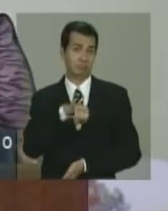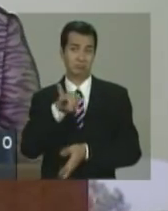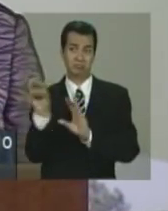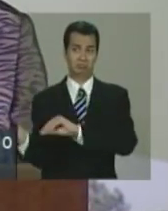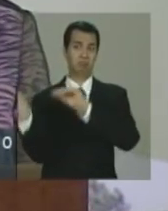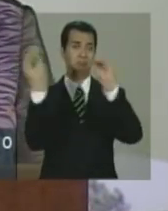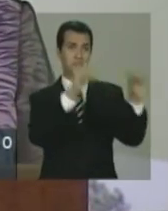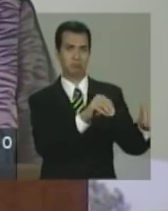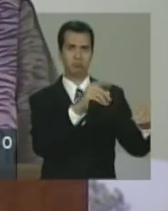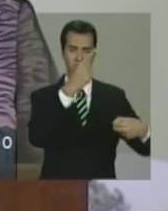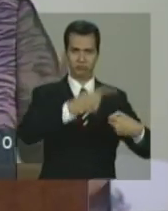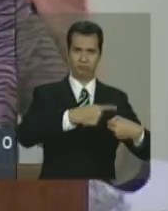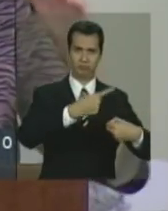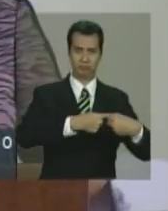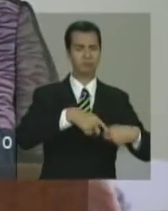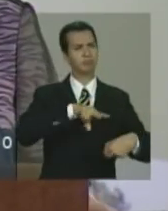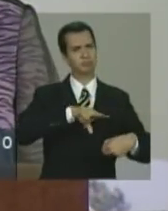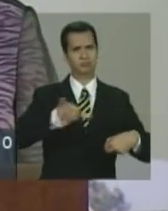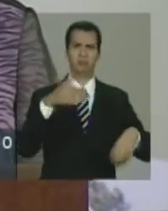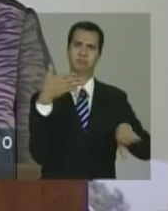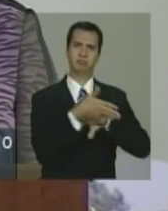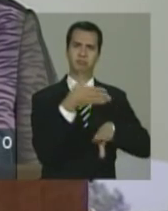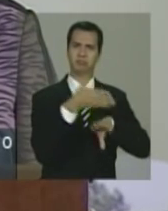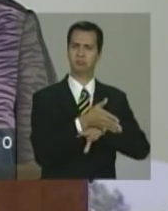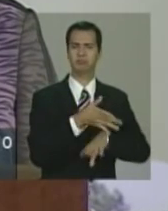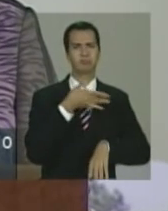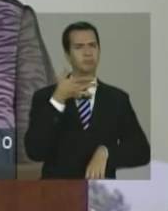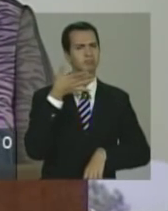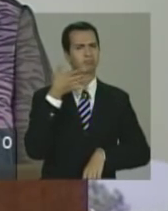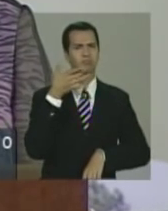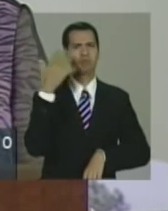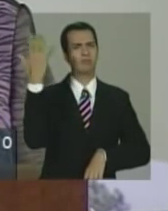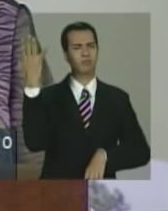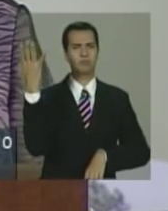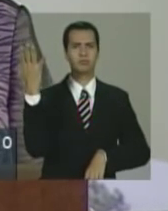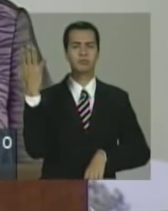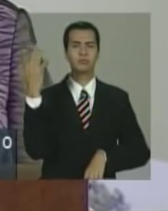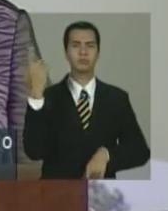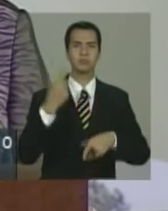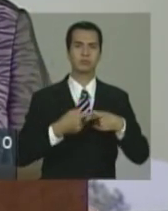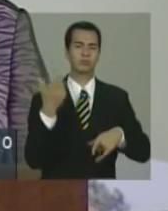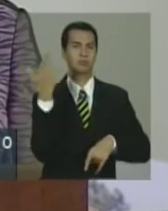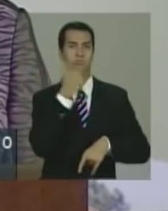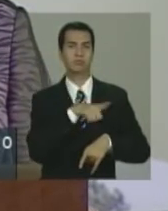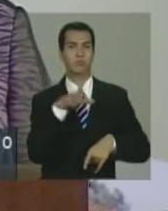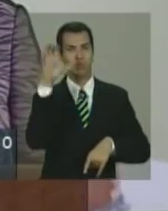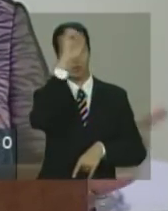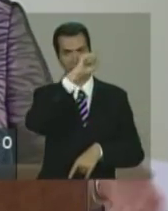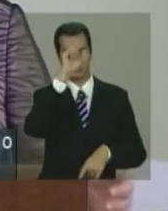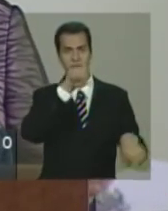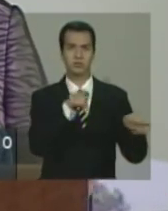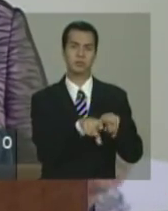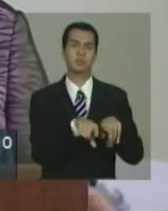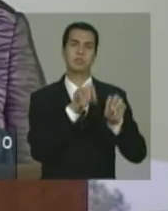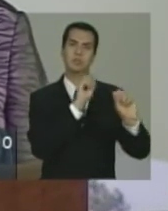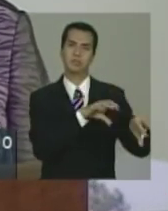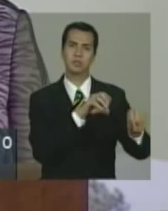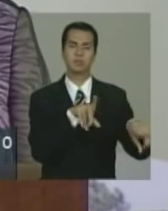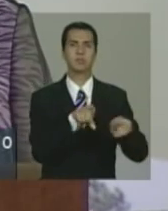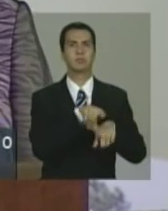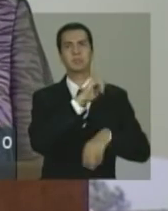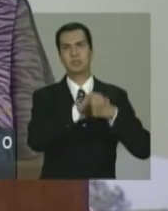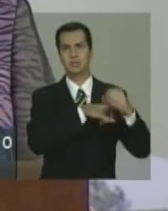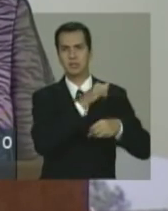um acesso um pouco melhor às condições de aprendizado, de ensino, à internet,